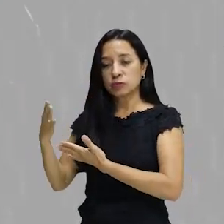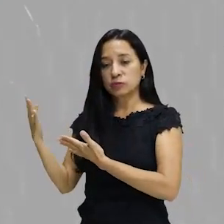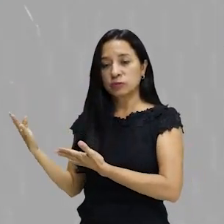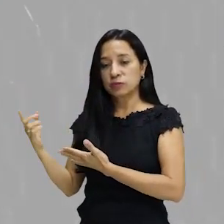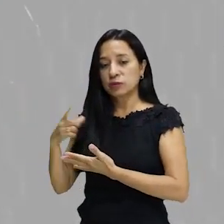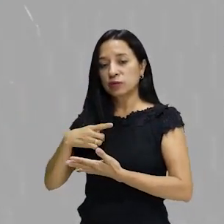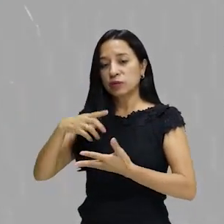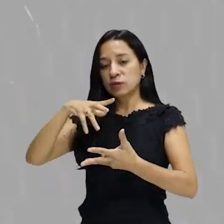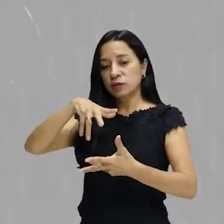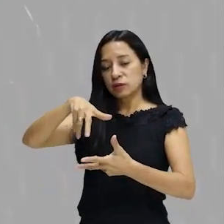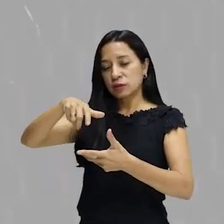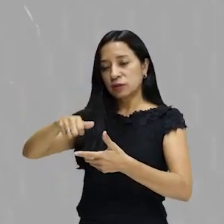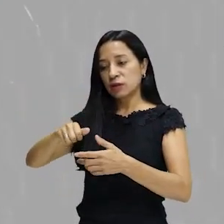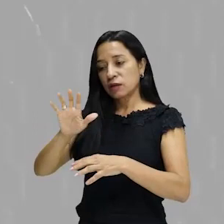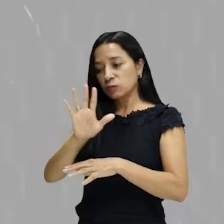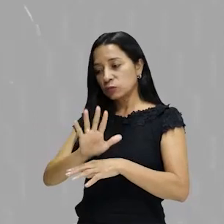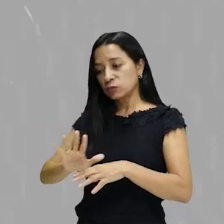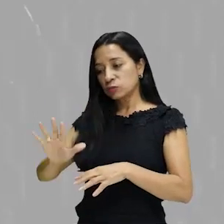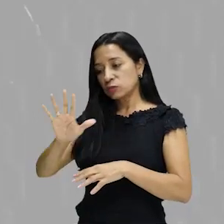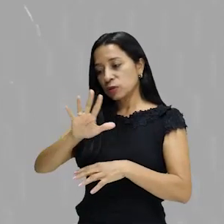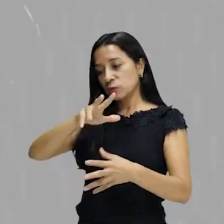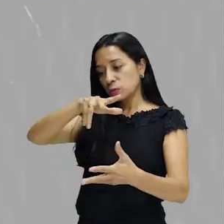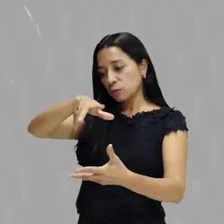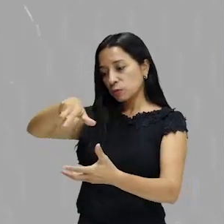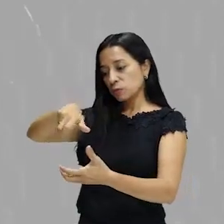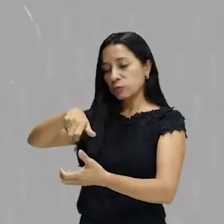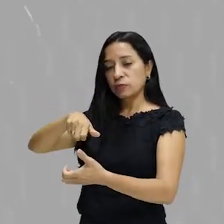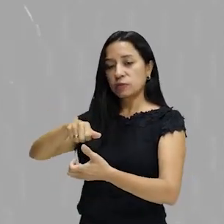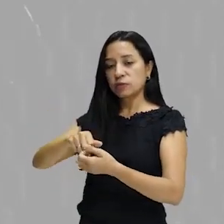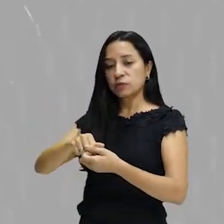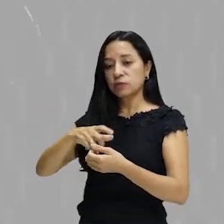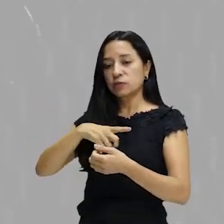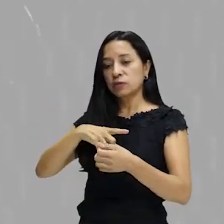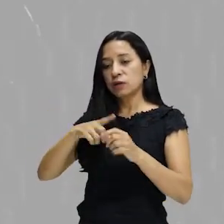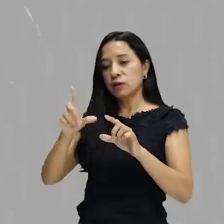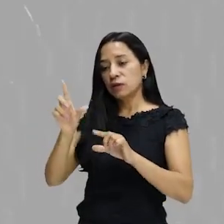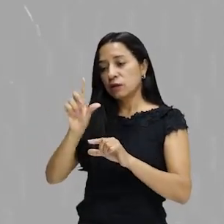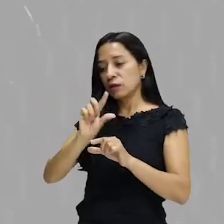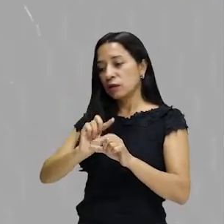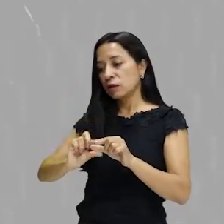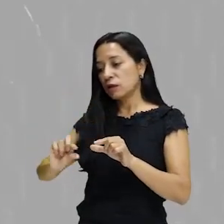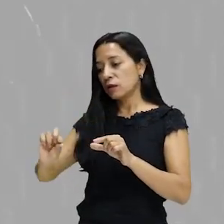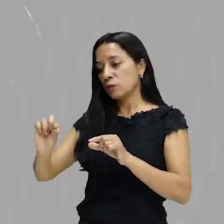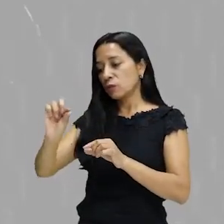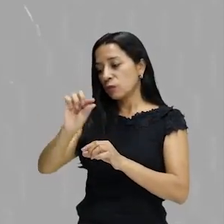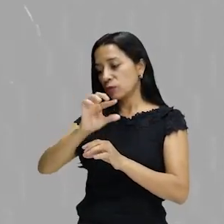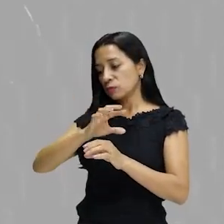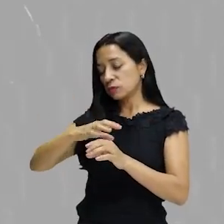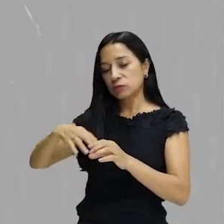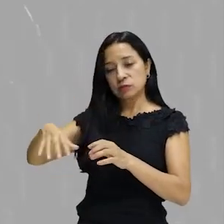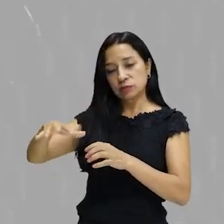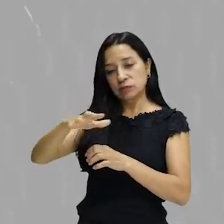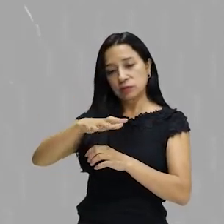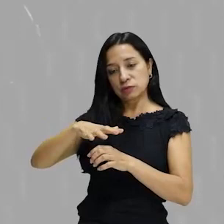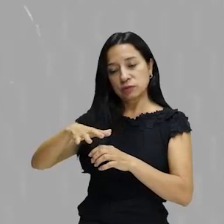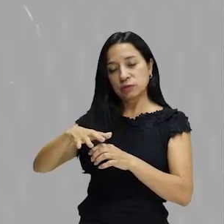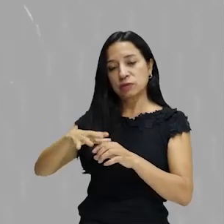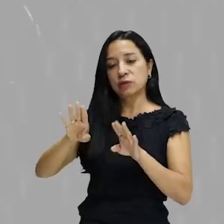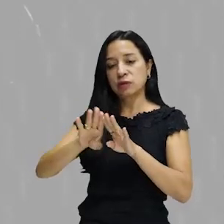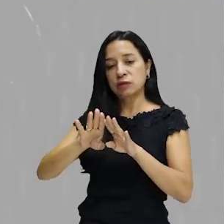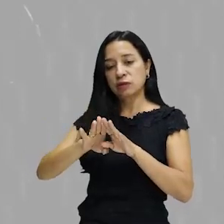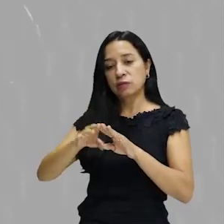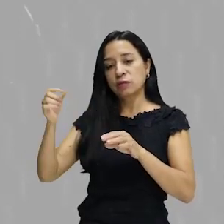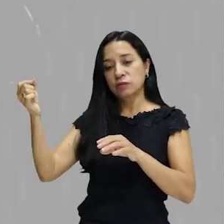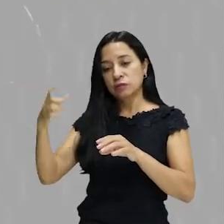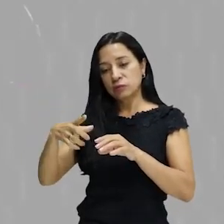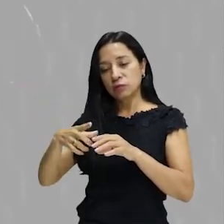Terra no centro do universo, né? Nós temos aí a Lua girando em torno da Terra e o Sol também girando em torno da Terra e os